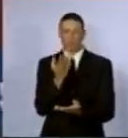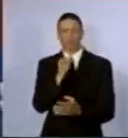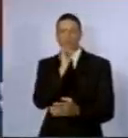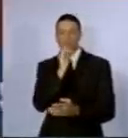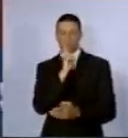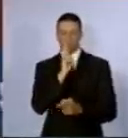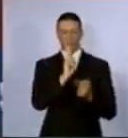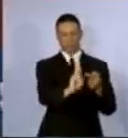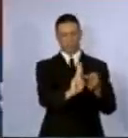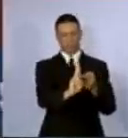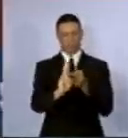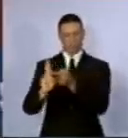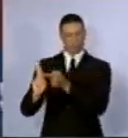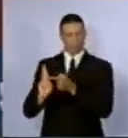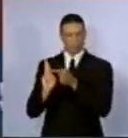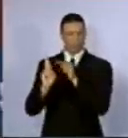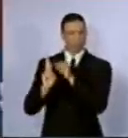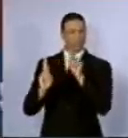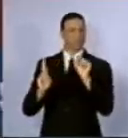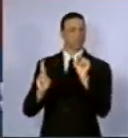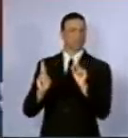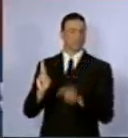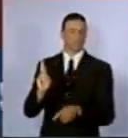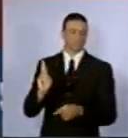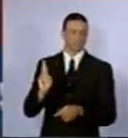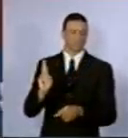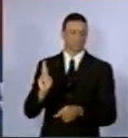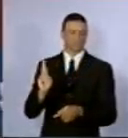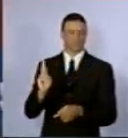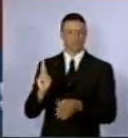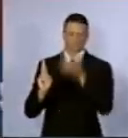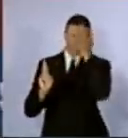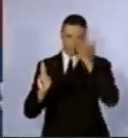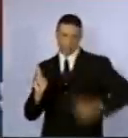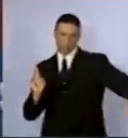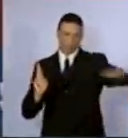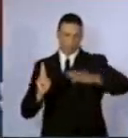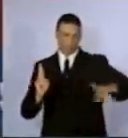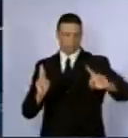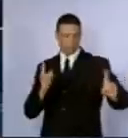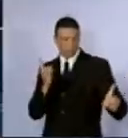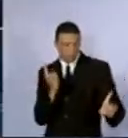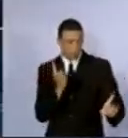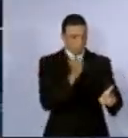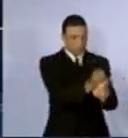aqui não foram algo que as pessoas descobriram